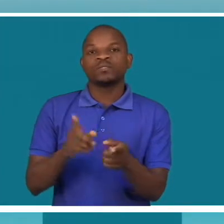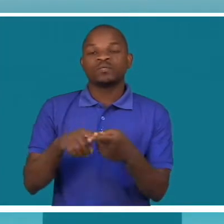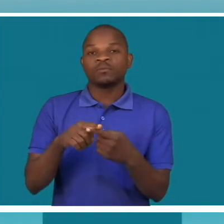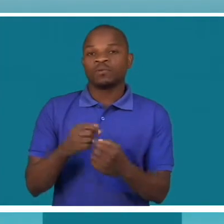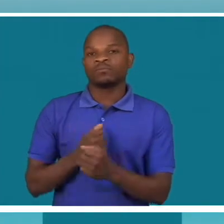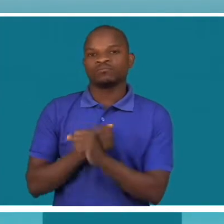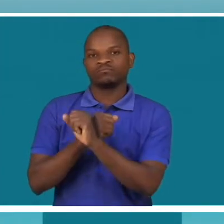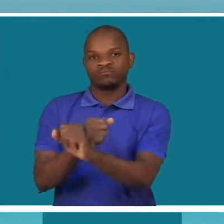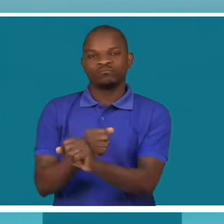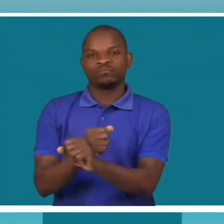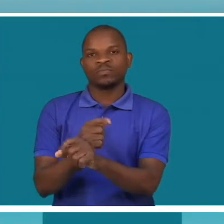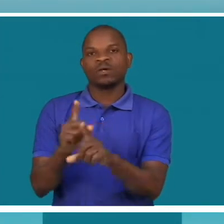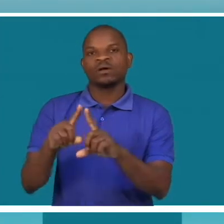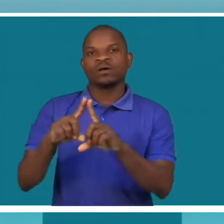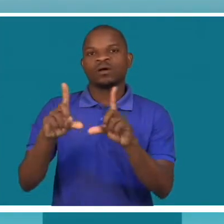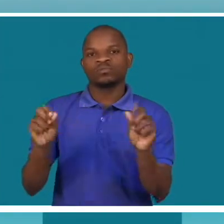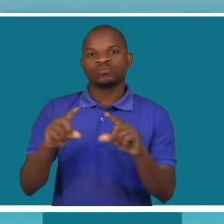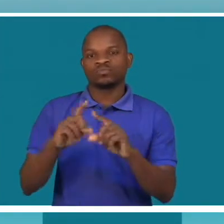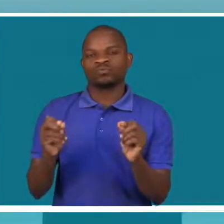precaverem-se com aspectos relacionados com a formação.